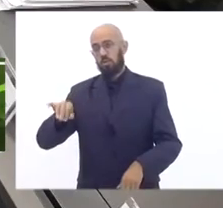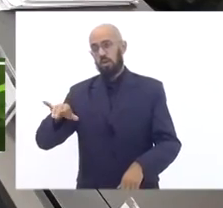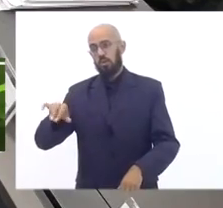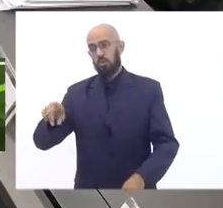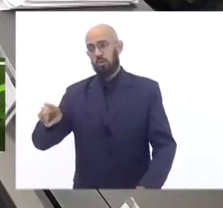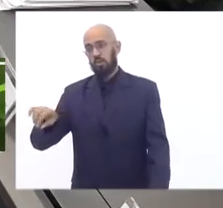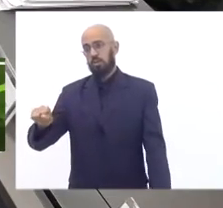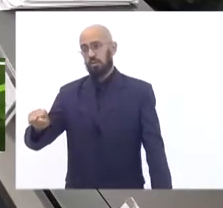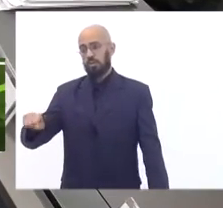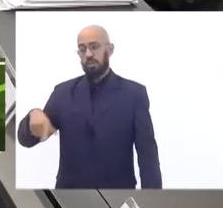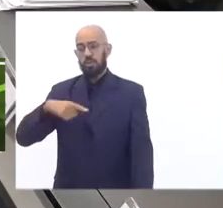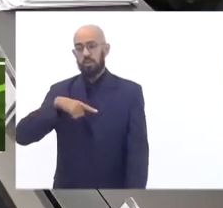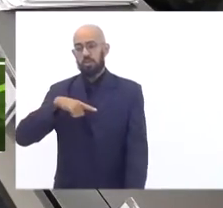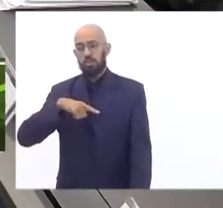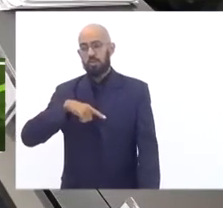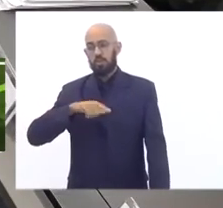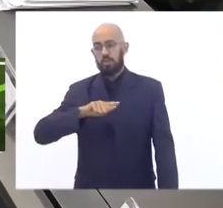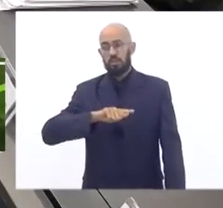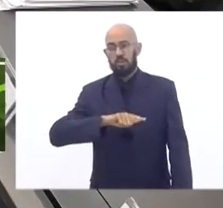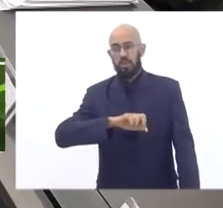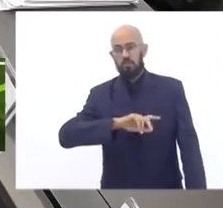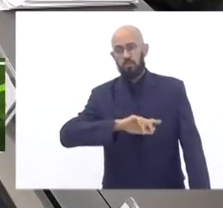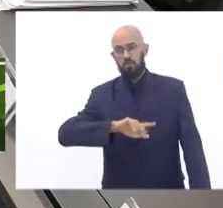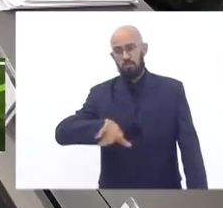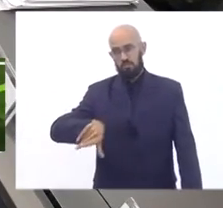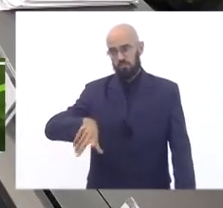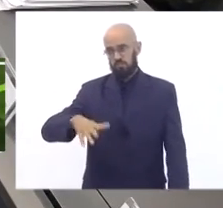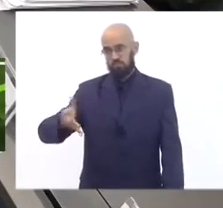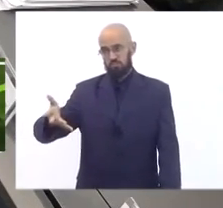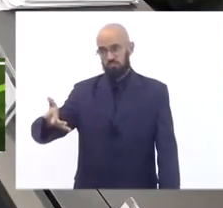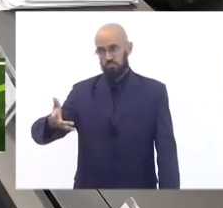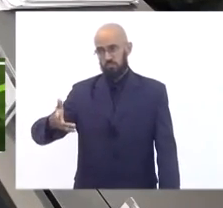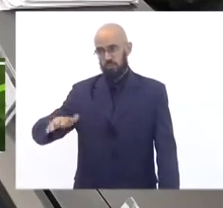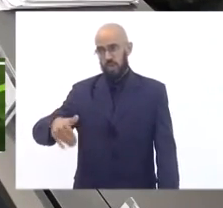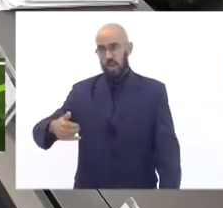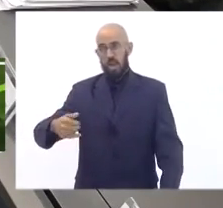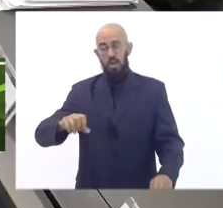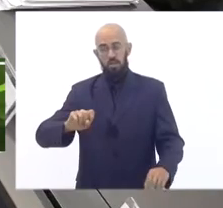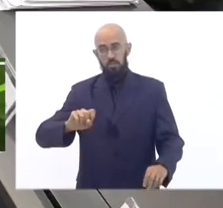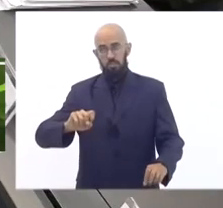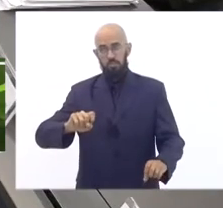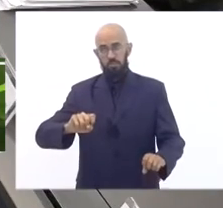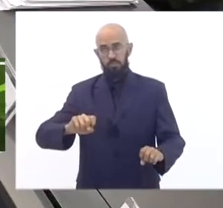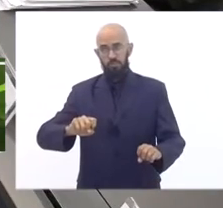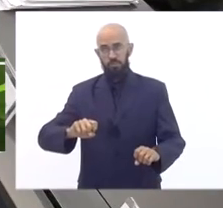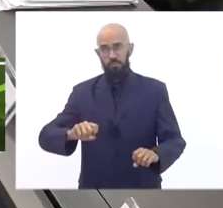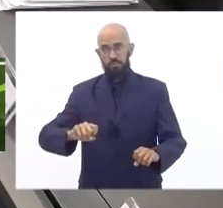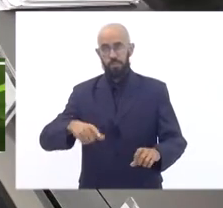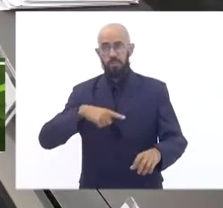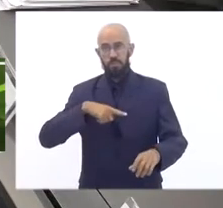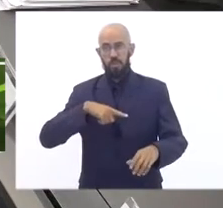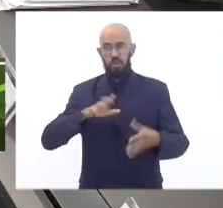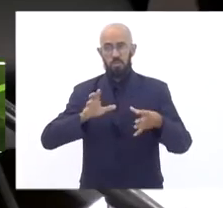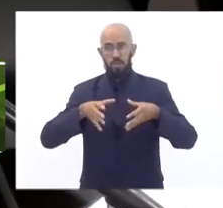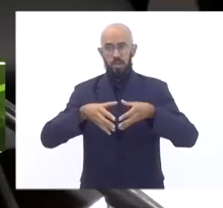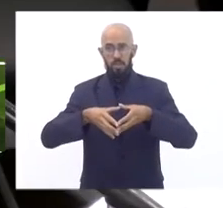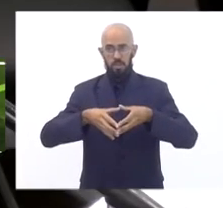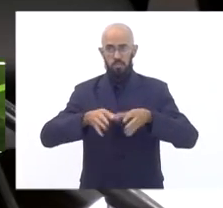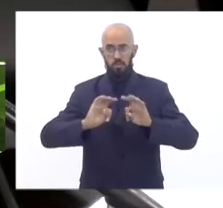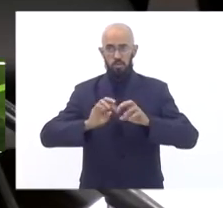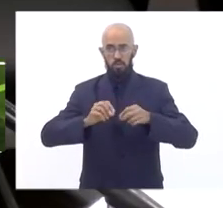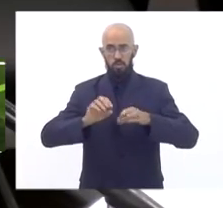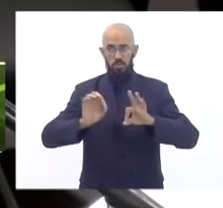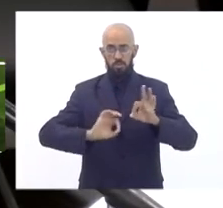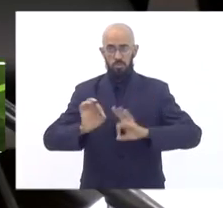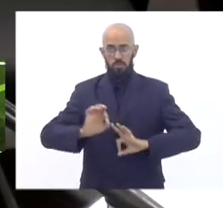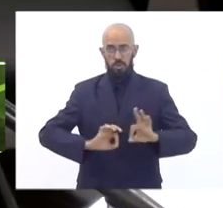Certo. Enfim, São Vaz tem o nosso subsecretário. Não é para entender, porque de fato não é trivial, existe, secretário. Existe uma equipe toda preparada